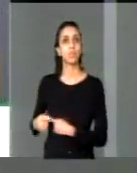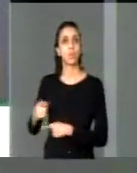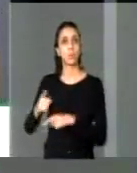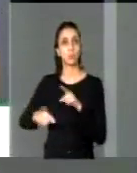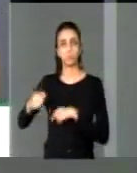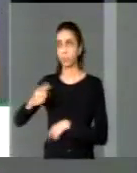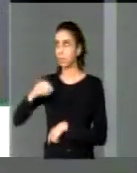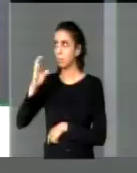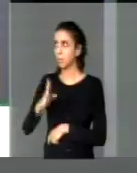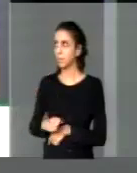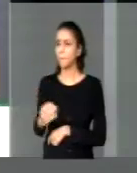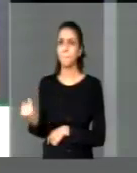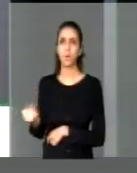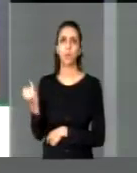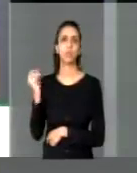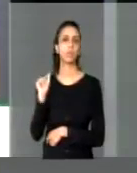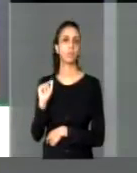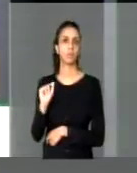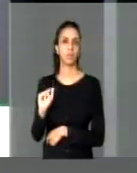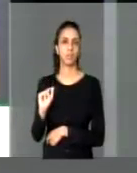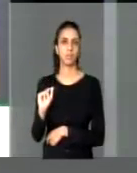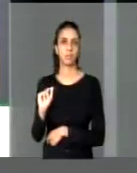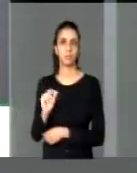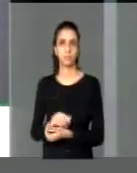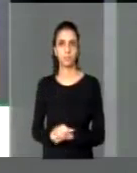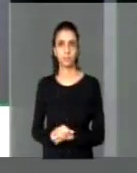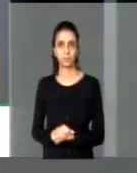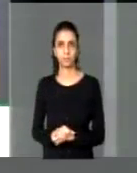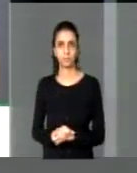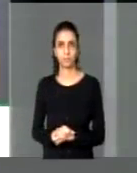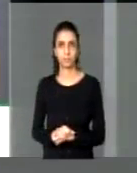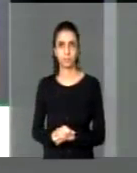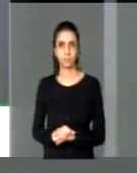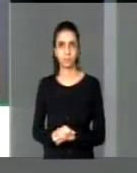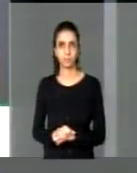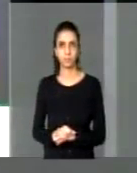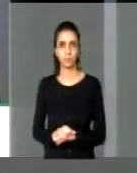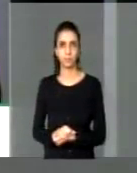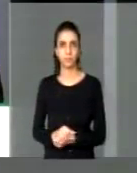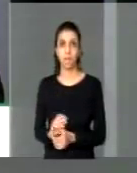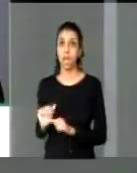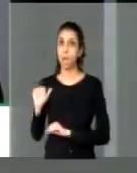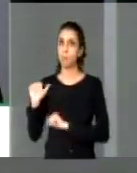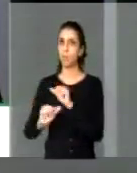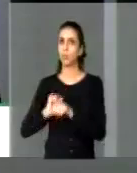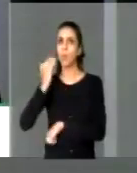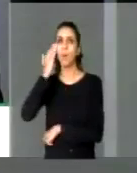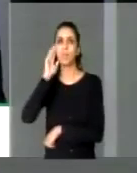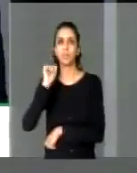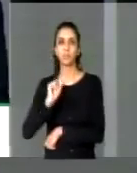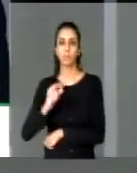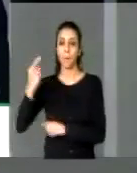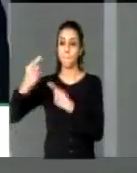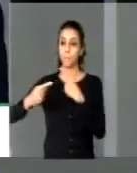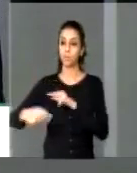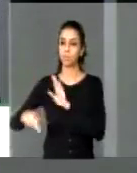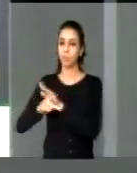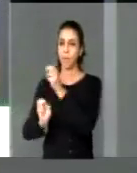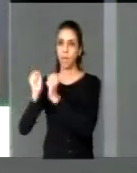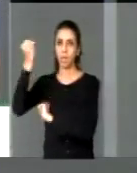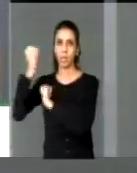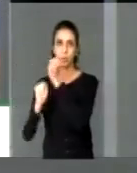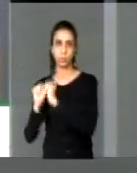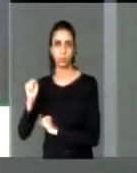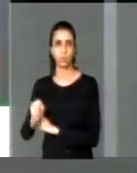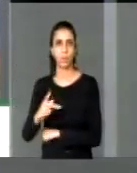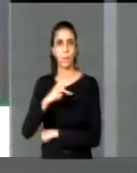importante, ganhou outra dimensão, ganhou uma dimensão de política industrial, com uma política ativa de